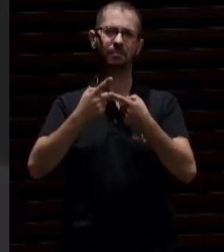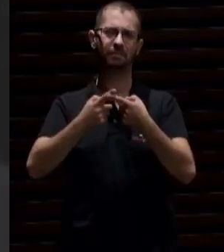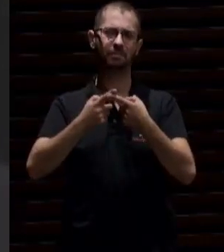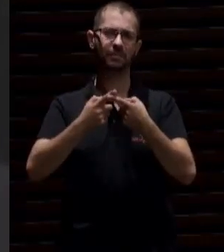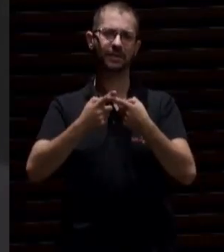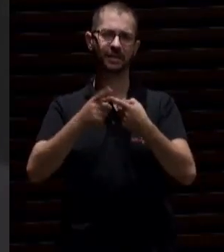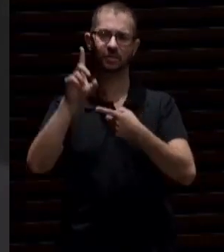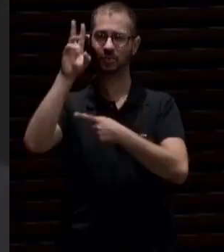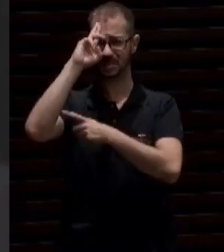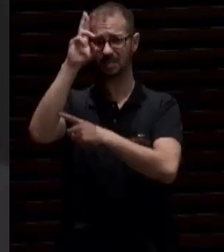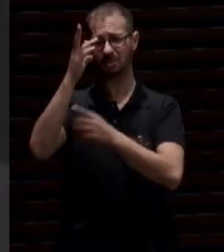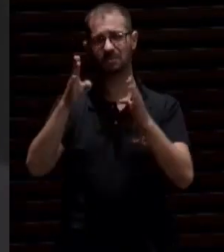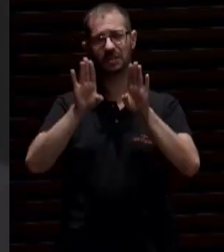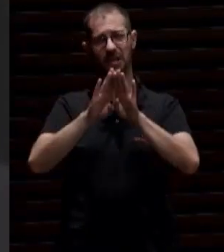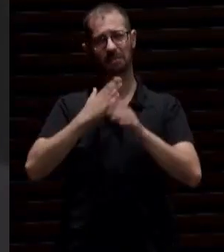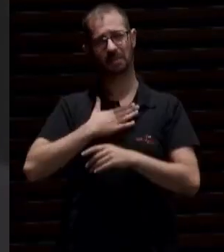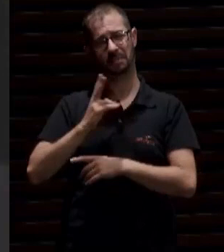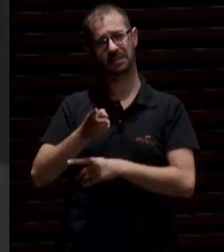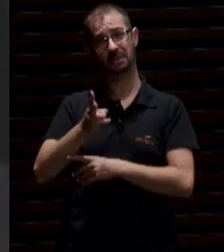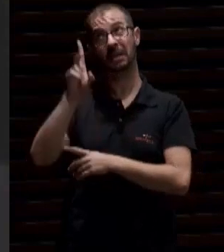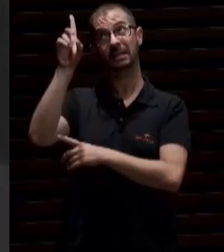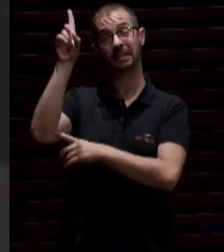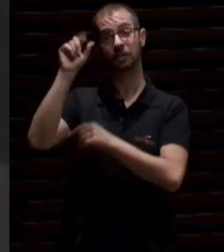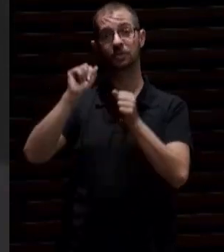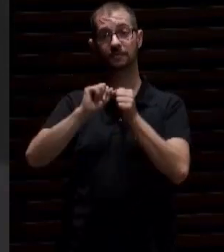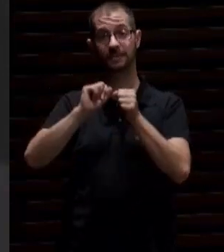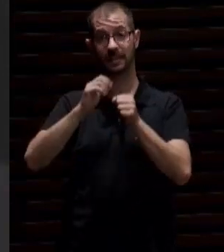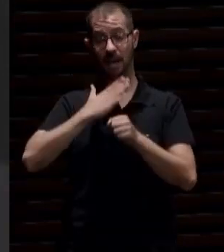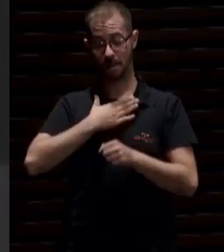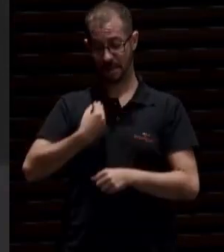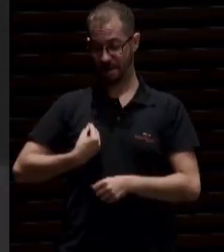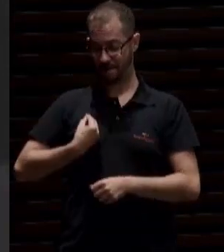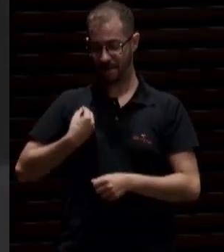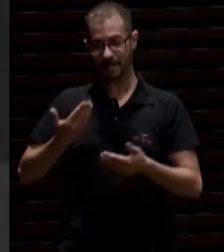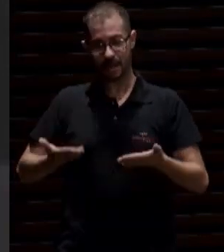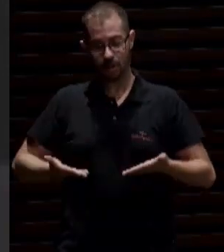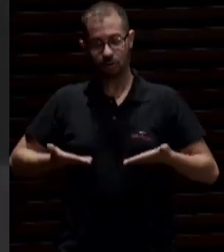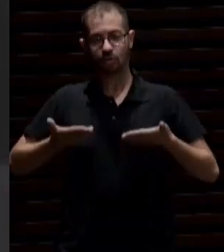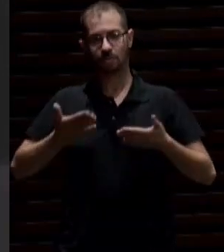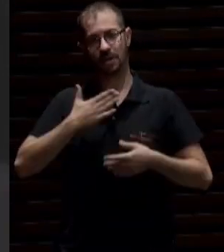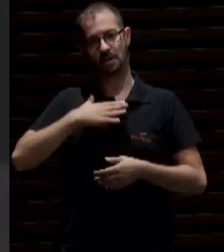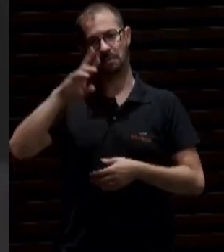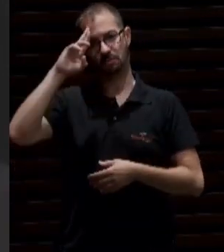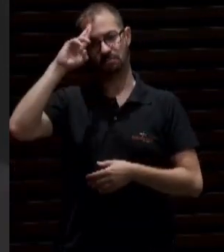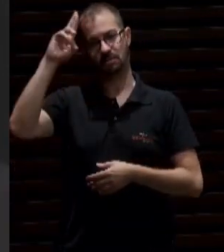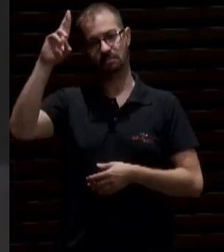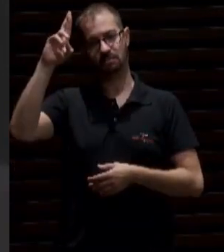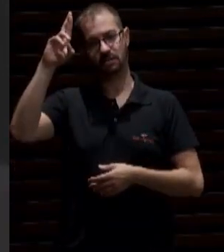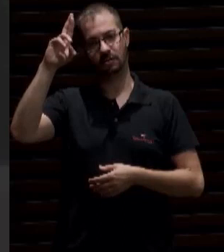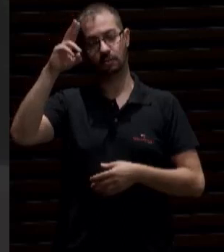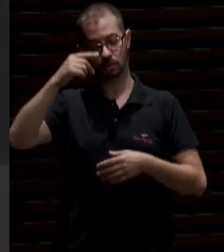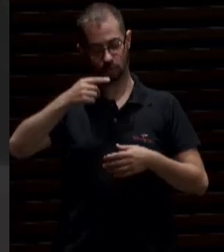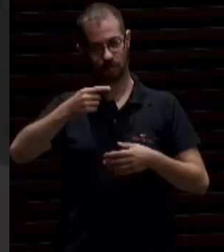para sempre. Tu, porém, fizeste a minha vida subir da sepultura, ó Senhor meu Deus. Quando dentro de